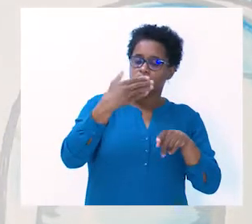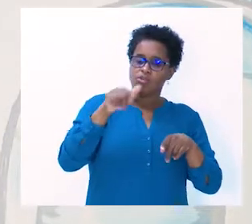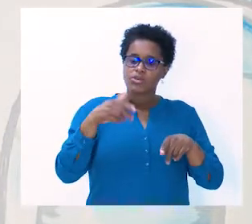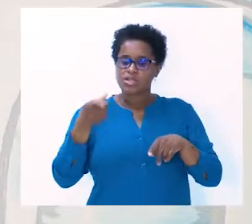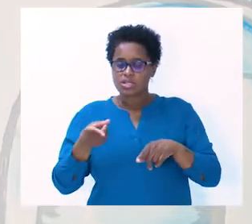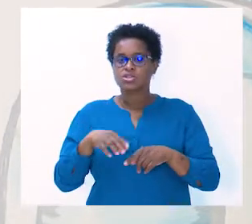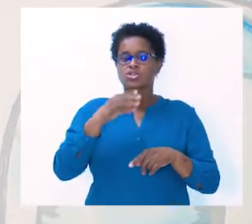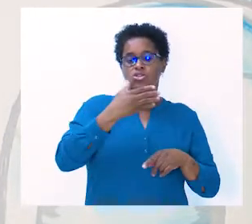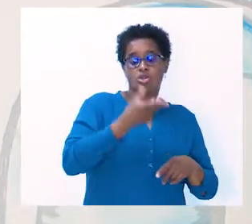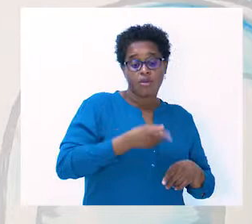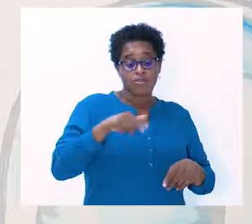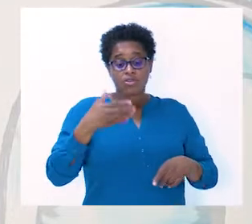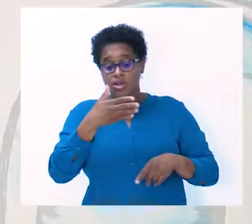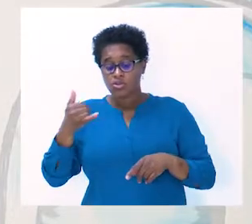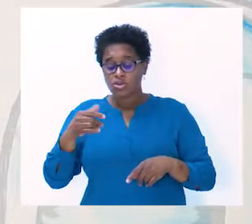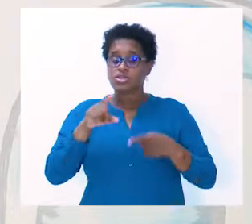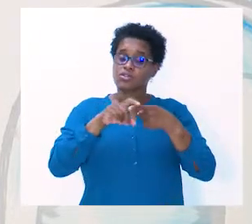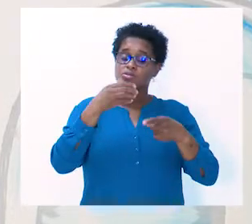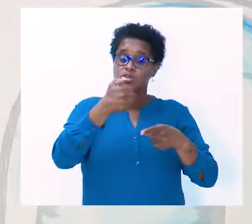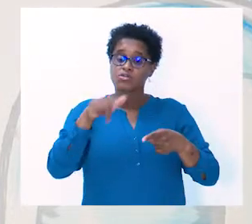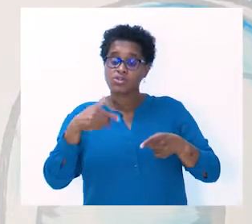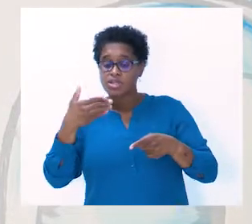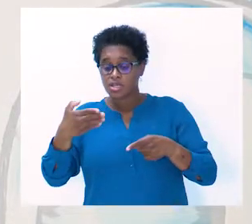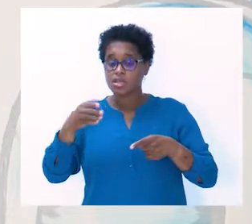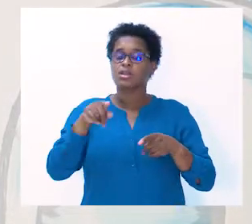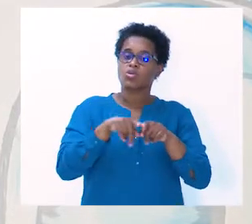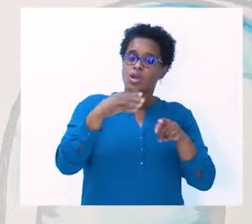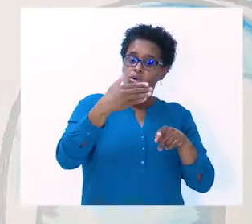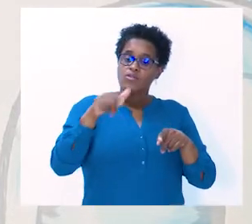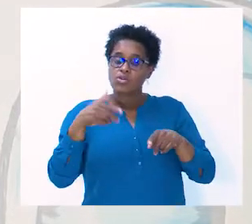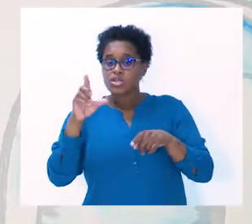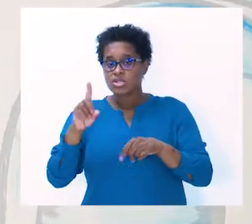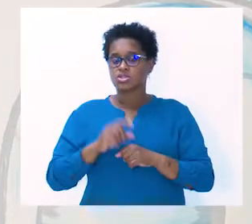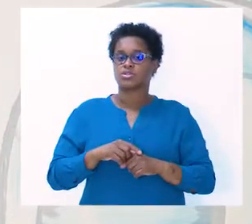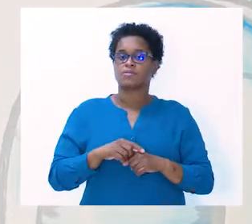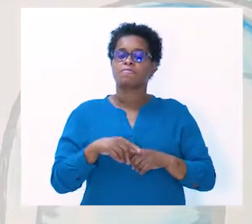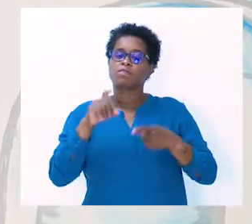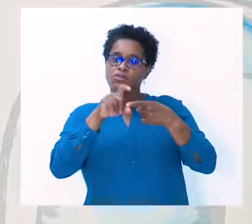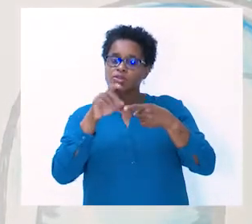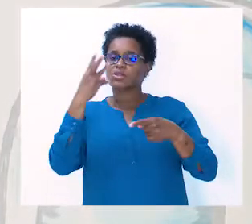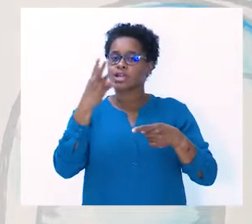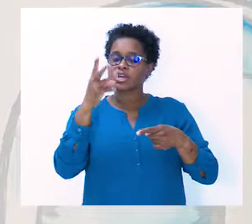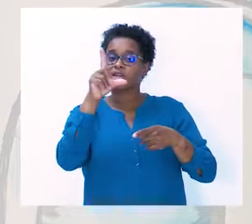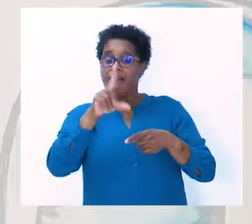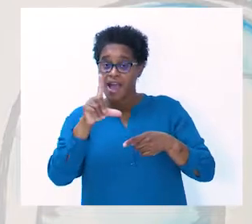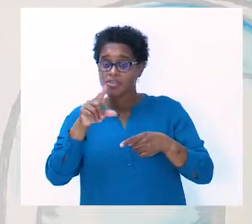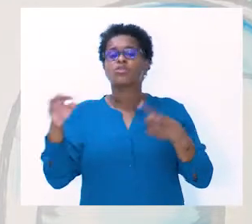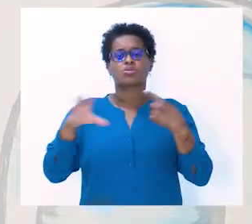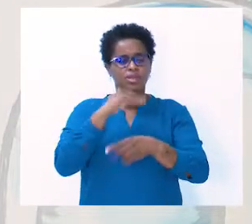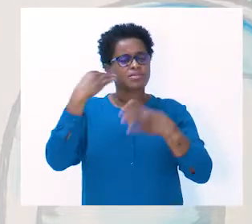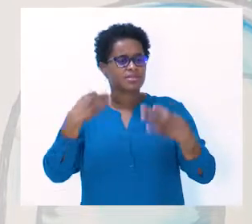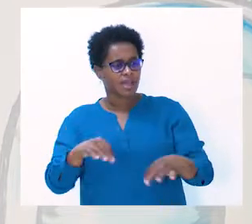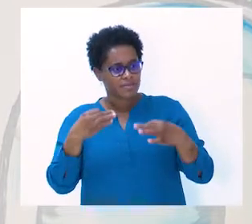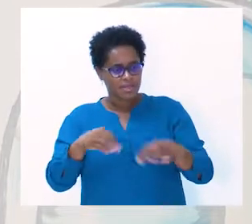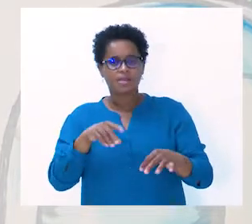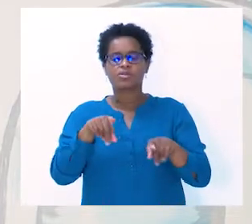1,6. 9,12 dividido por 5,7 dá 1,6. Ou seja, dividindo três lados correspondentes,